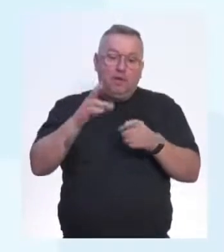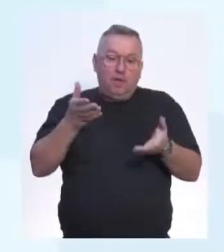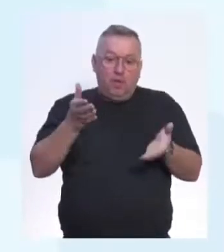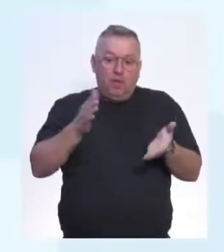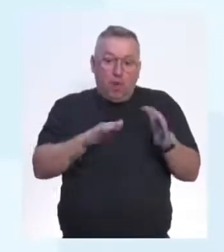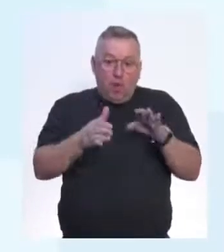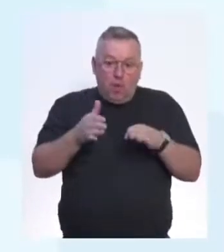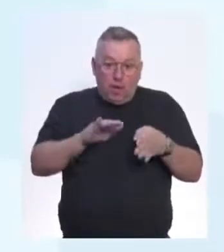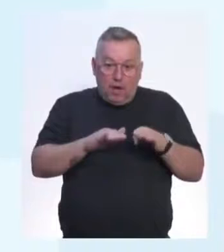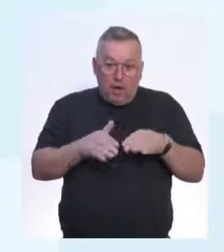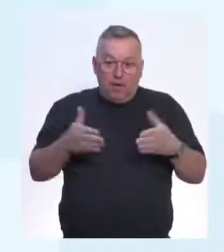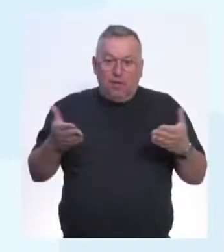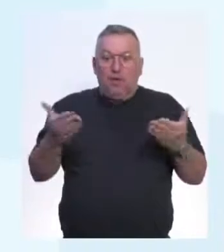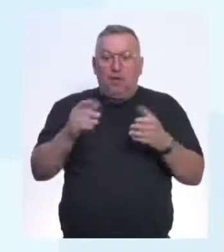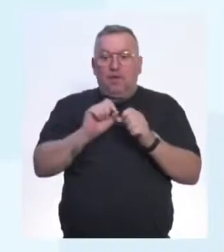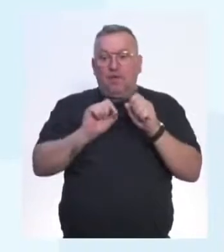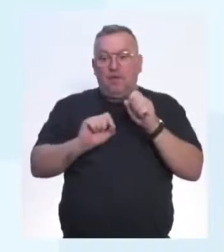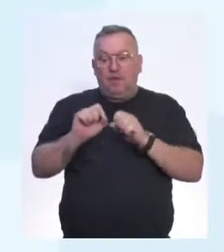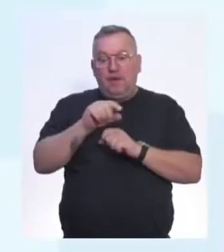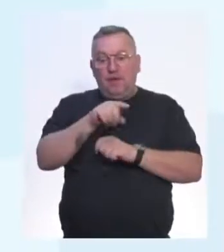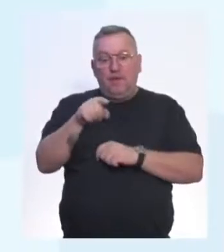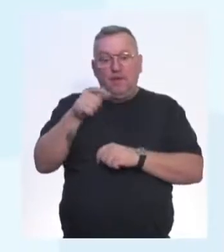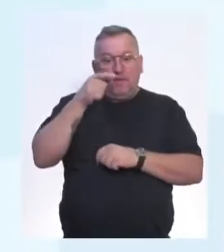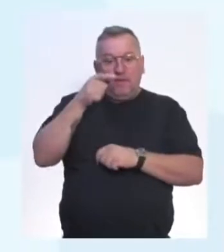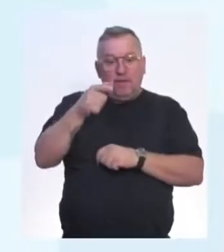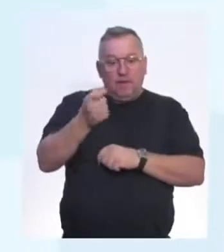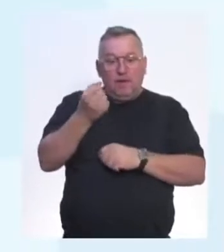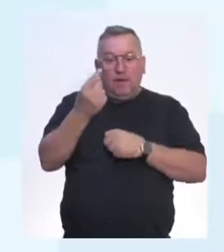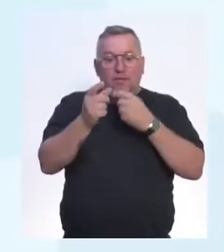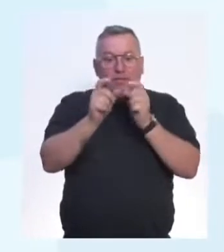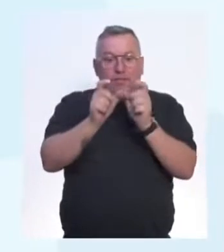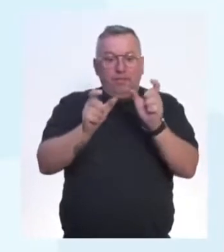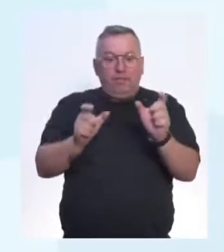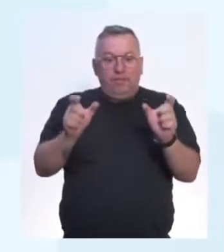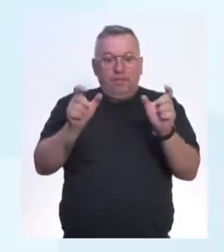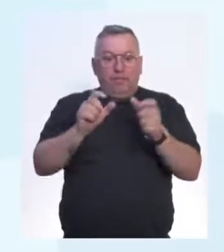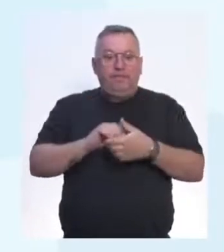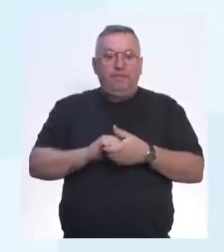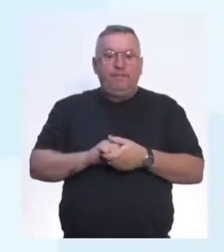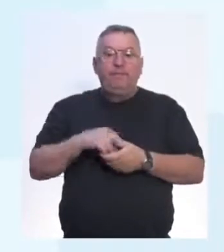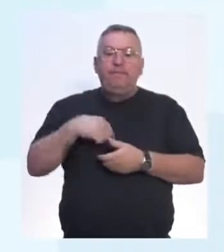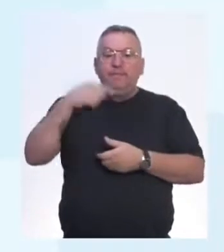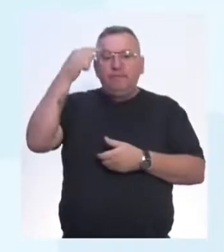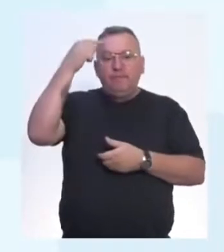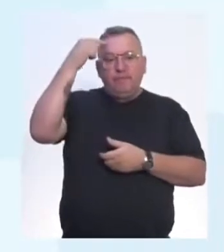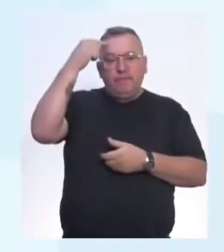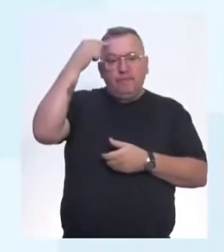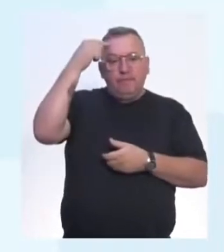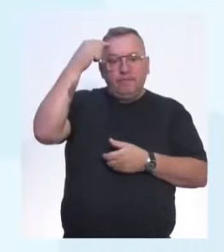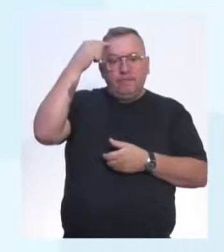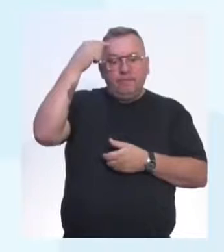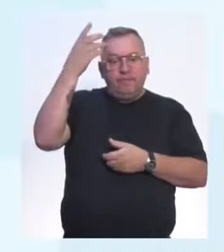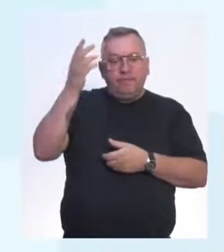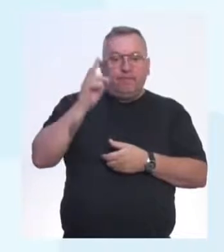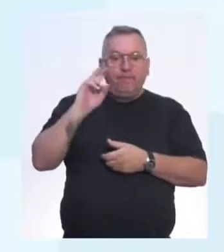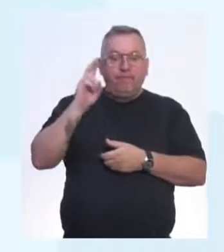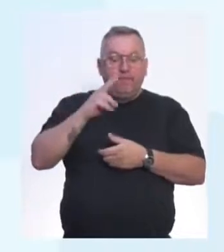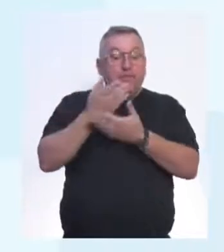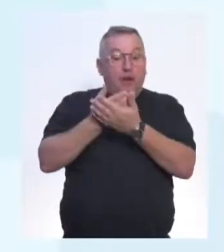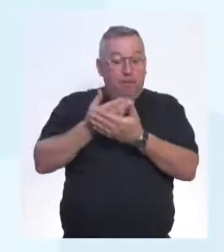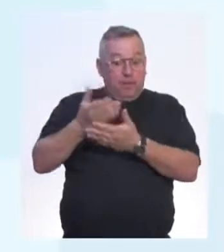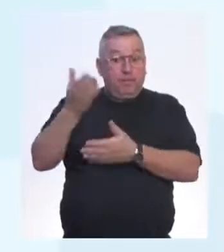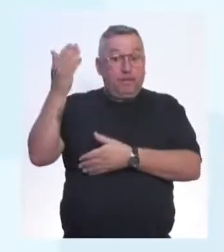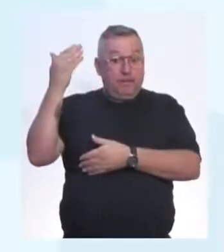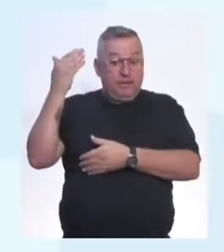que nós vamos fazer mais para frente, vocês vão ver algumas partes de todo. Então, qual que é a ideia? Então, vamos continuar a ideia da aula